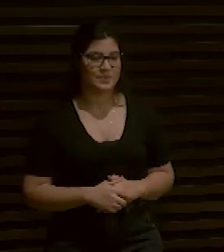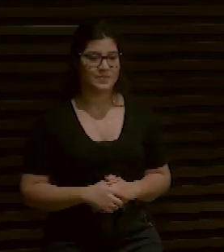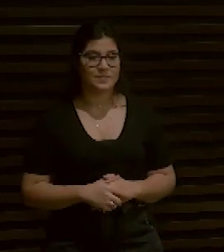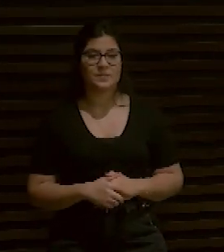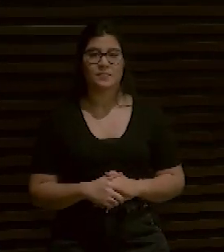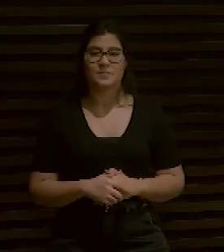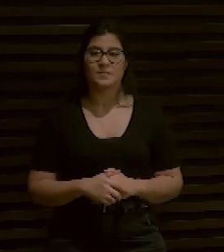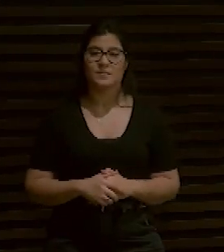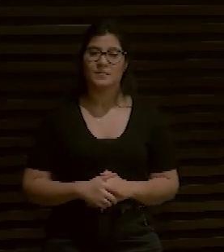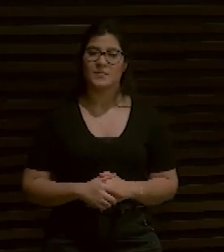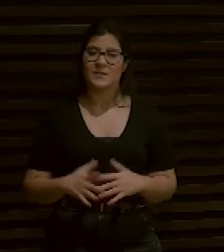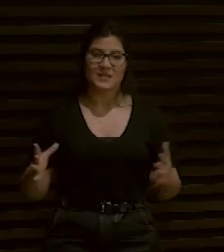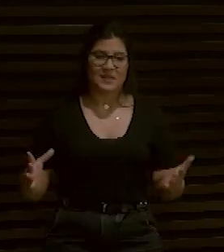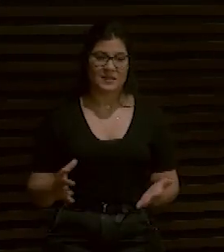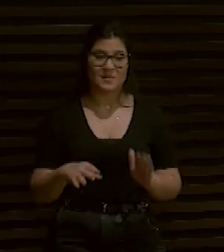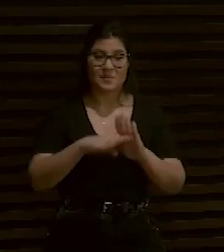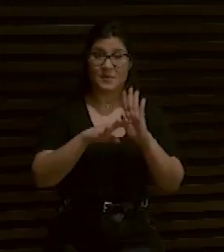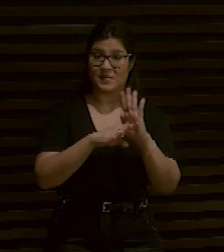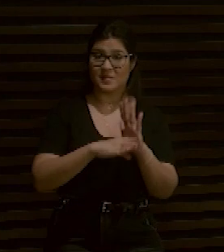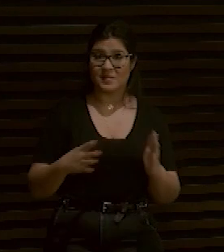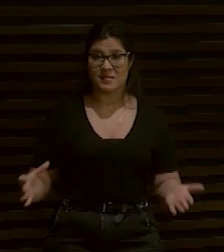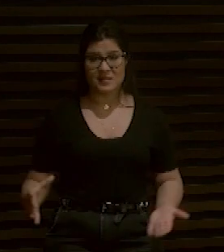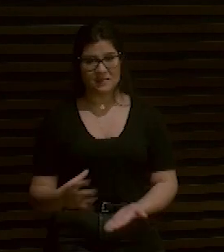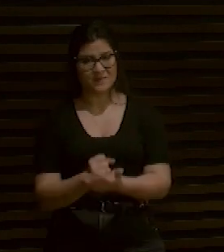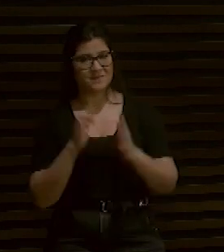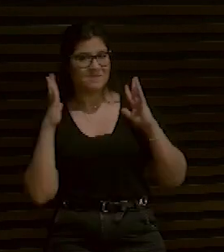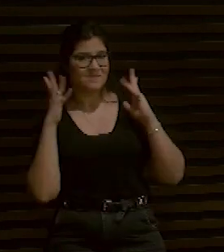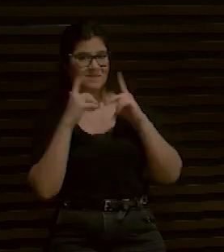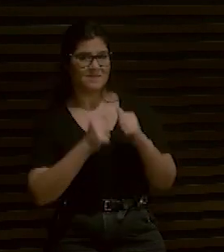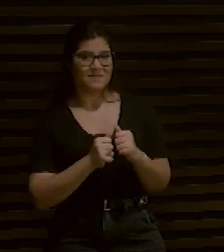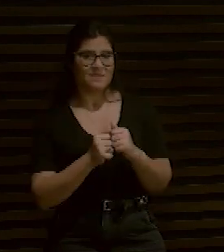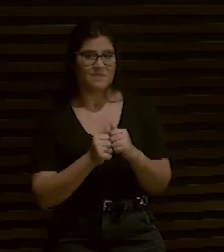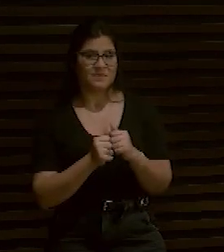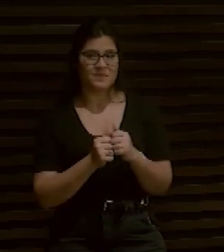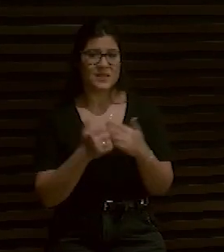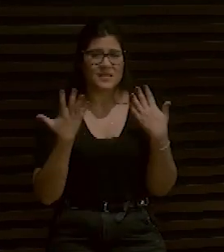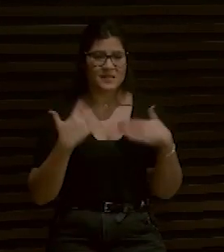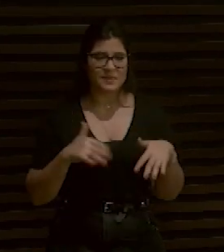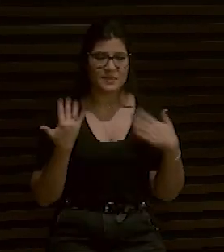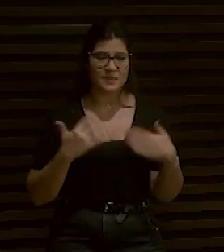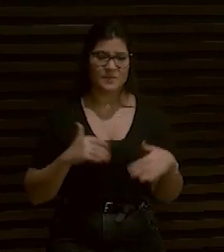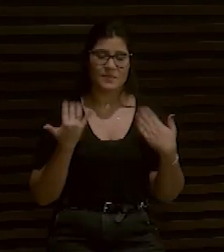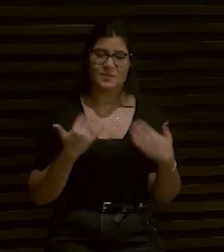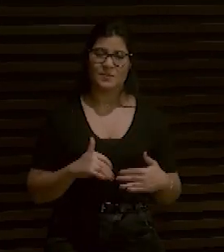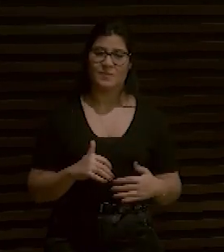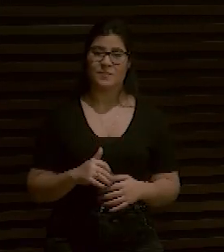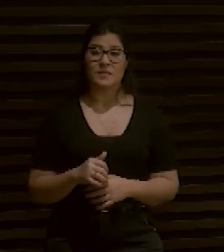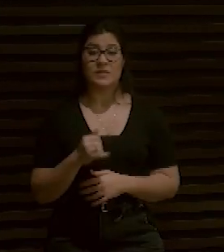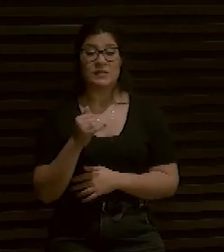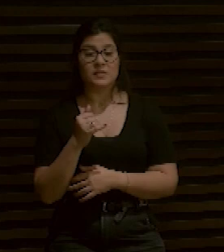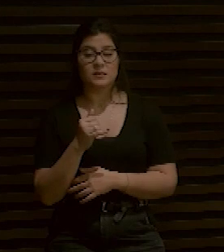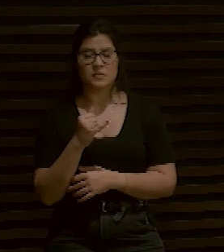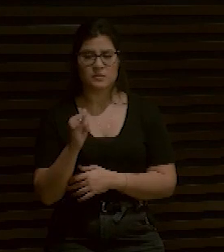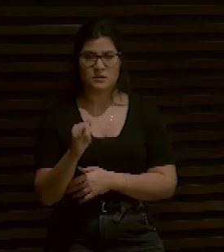Que plano de salvação maravilhoso. Que plano de salvação magnífico, irmãos. Se isso não traz descanso